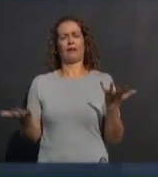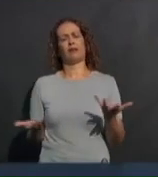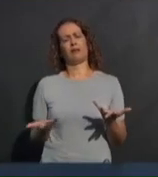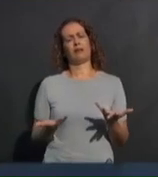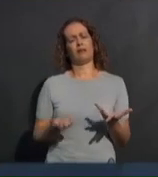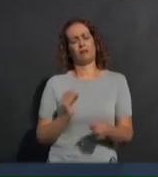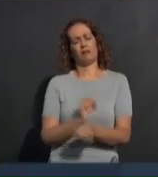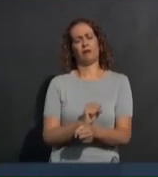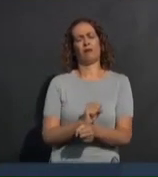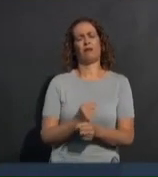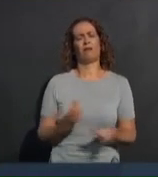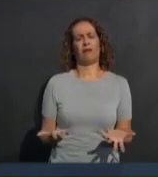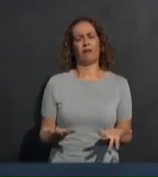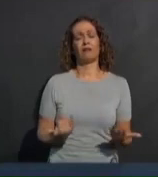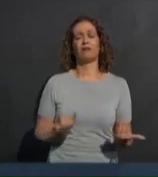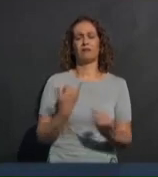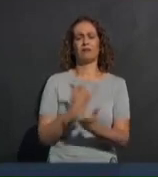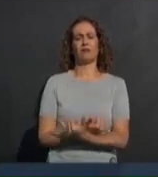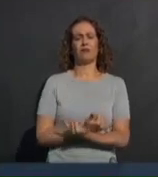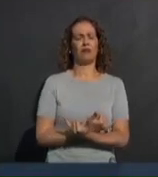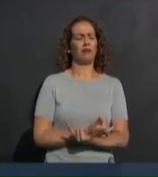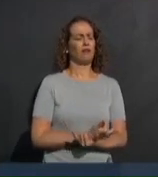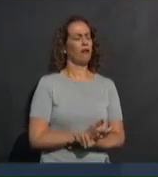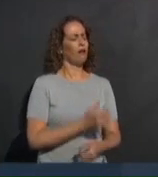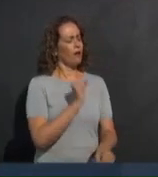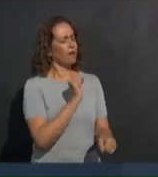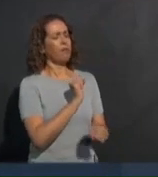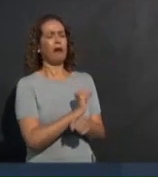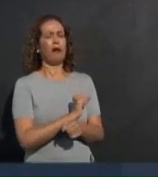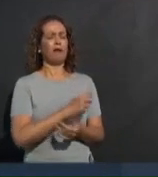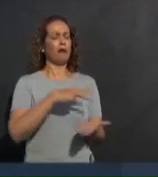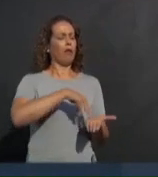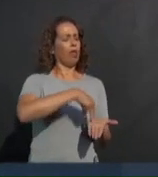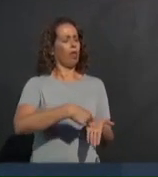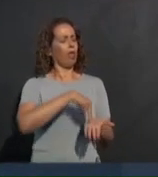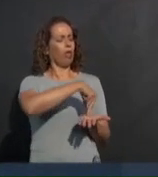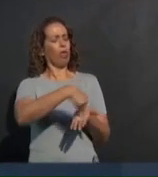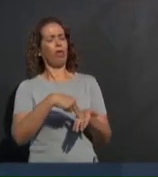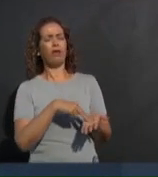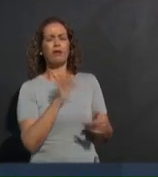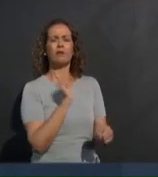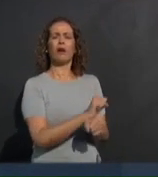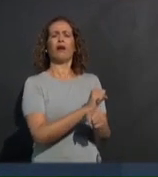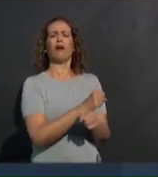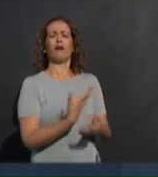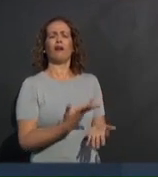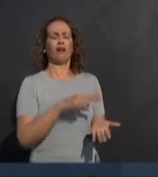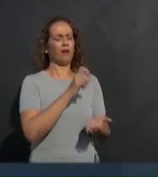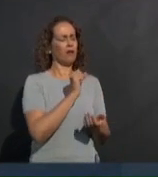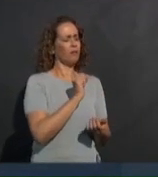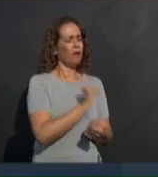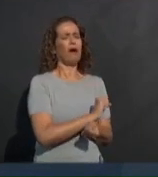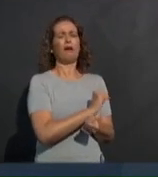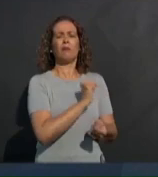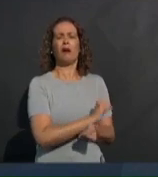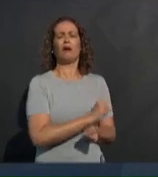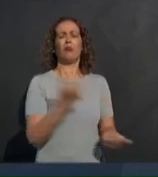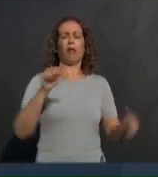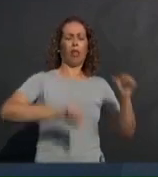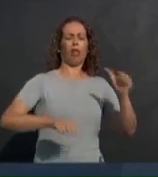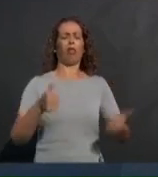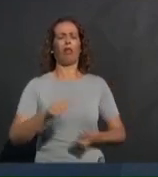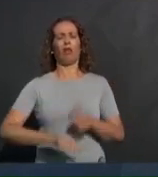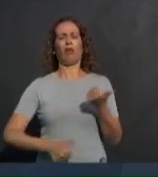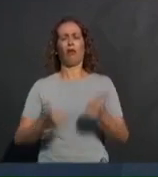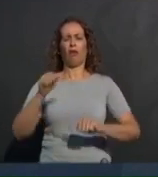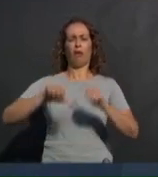Ai. Fala para quem está do lado: chega de corda bamba. Chega. Chega de queda. Gente, por que que a